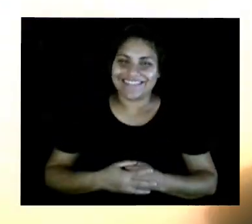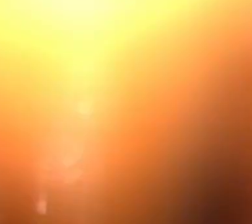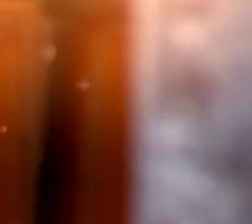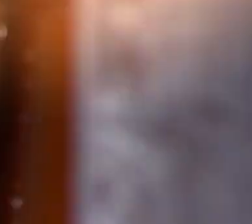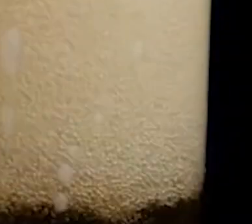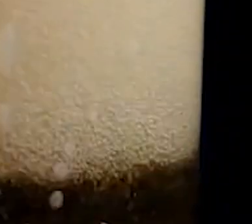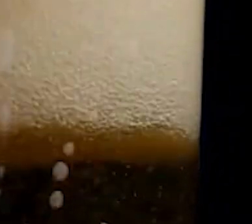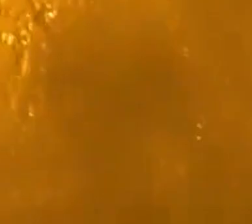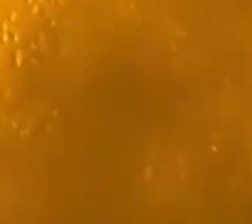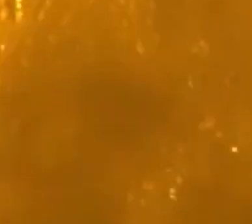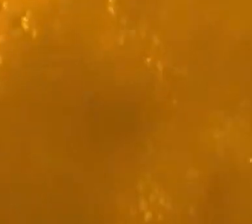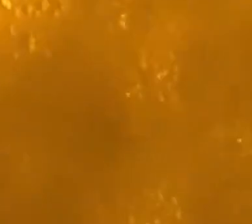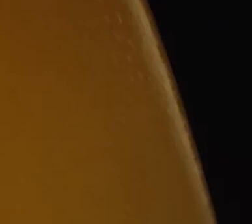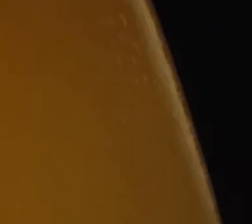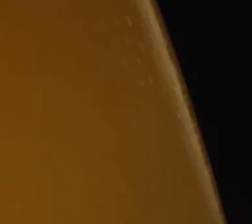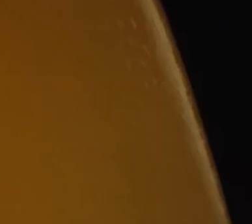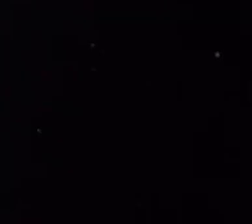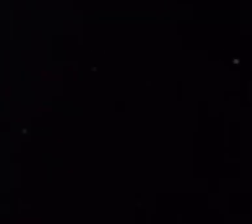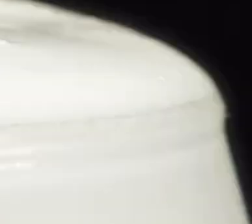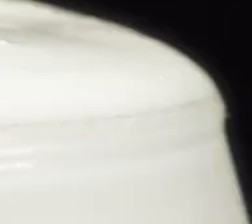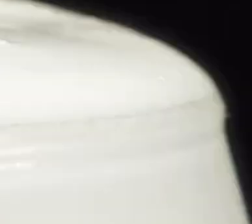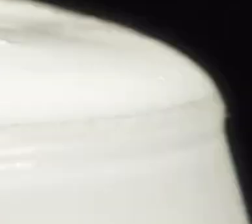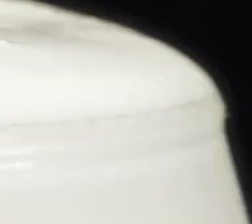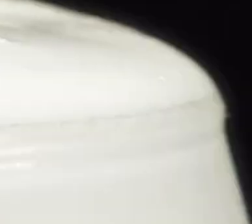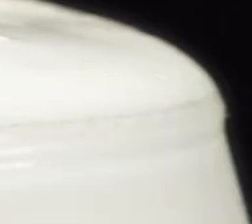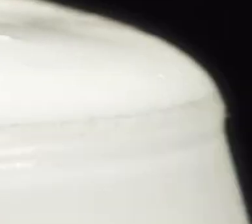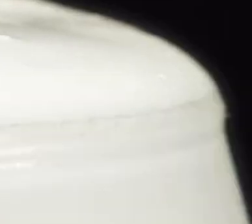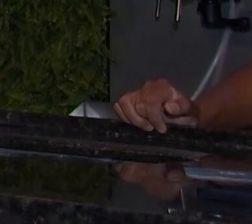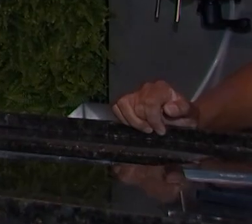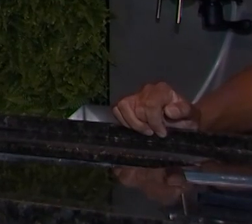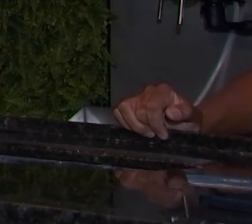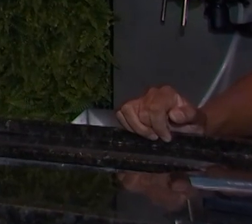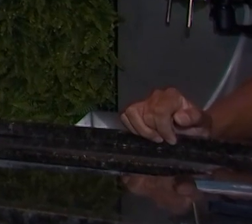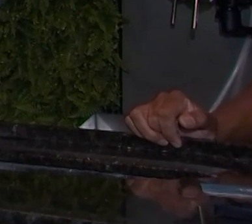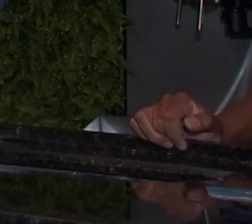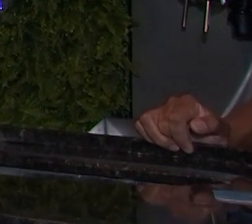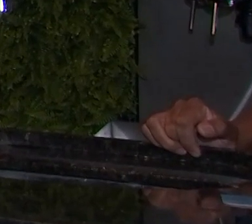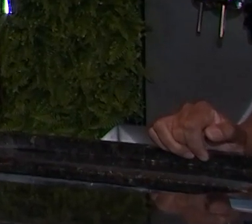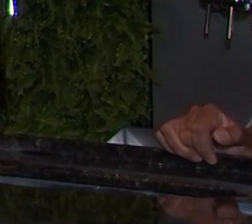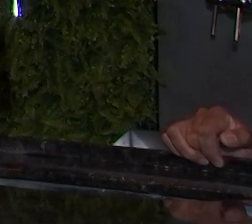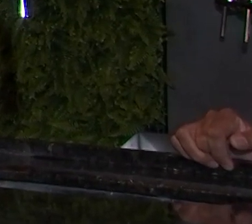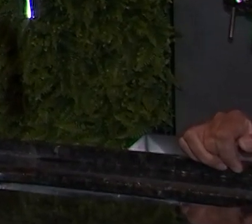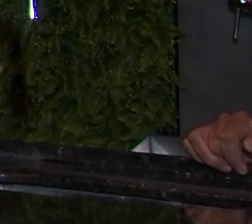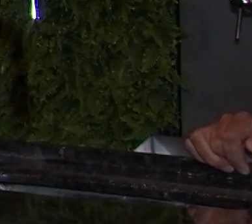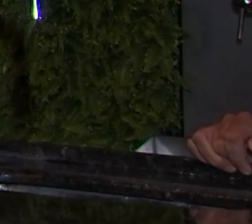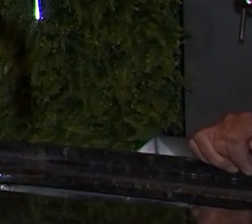Tchau. Cerveja, cerveja, cerveja, cerveja, cerveja, cerveja.